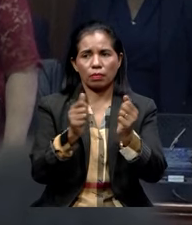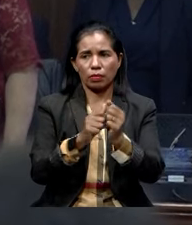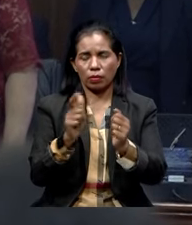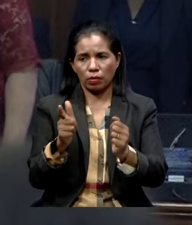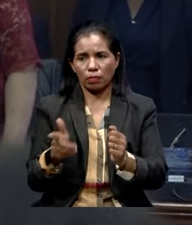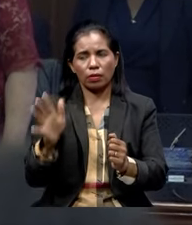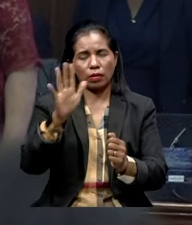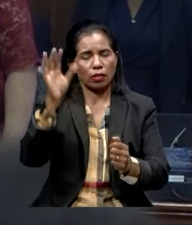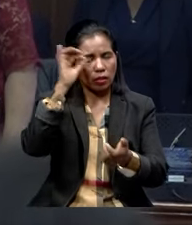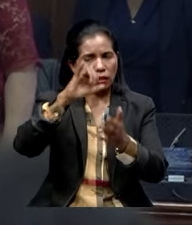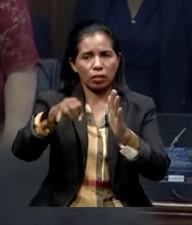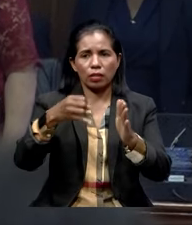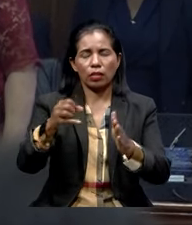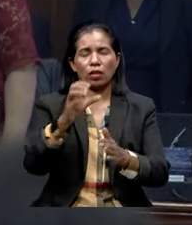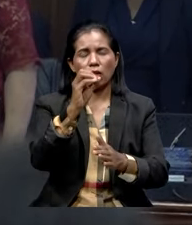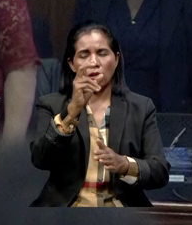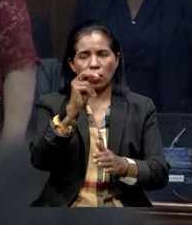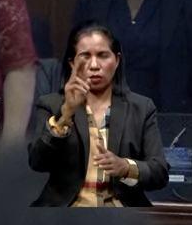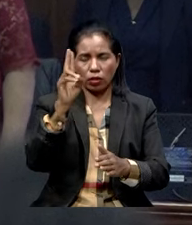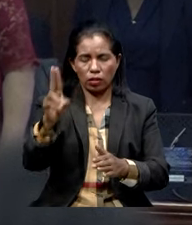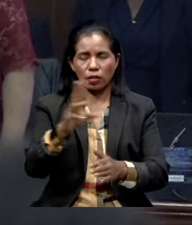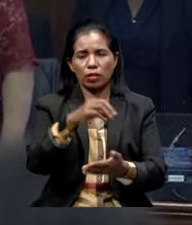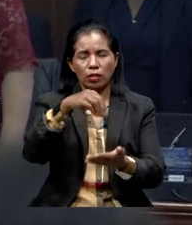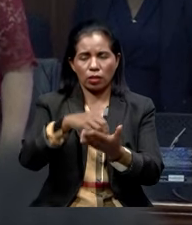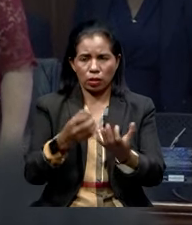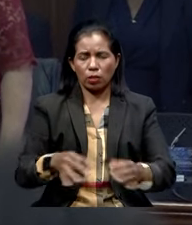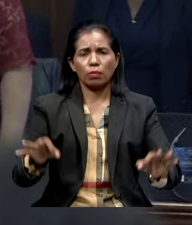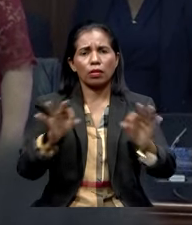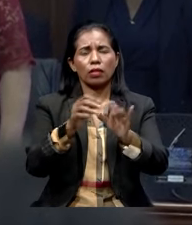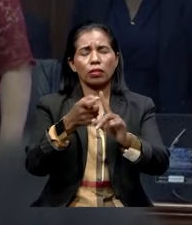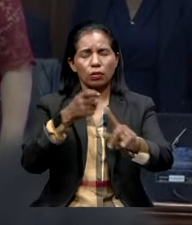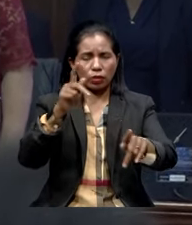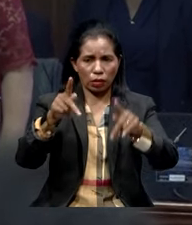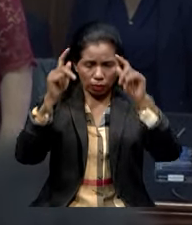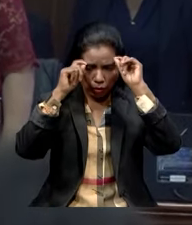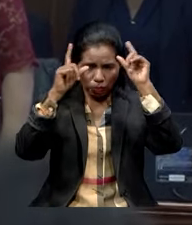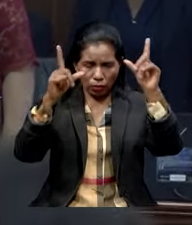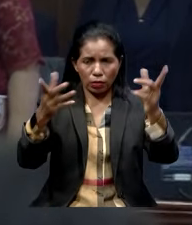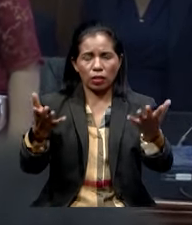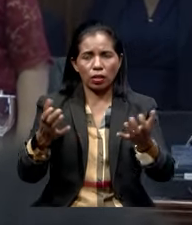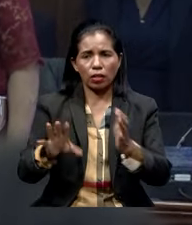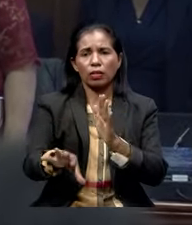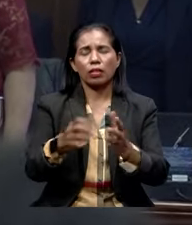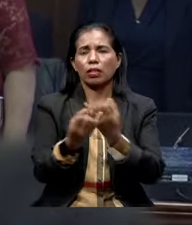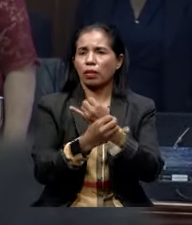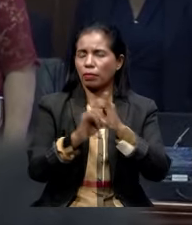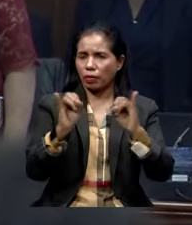Lima, secretário-geral das Nações Unidas, destaca a importância do Timoroa Nia Corazen, onde reta na